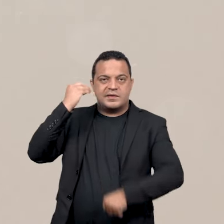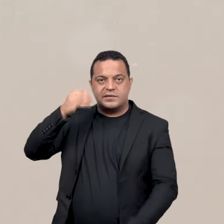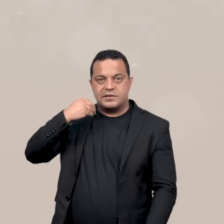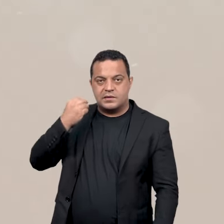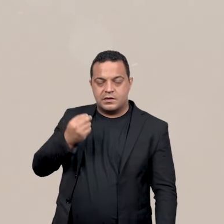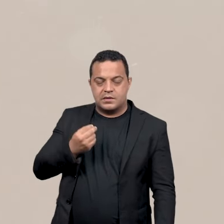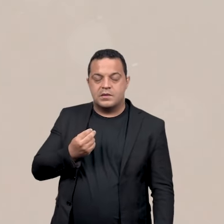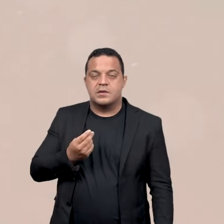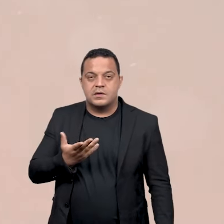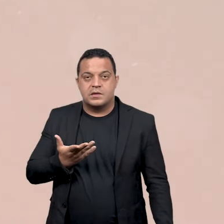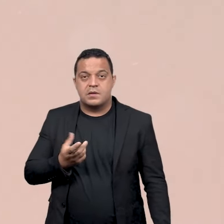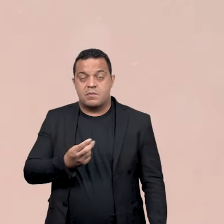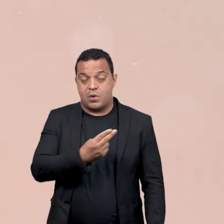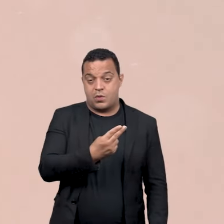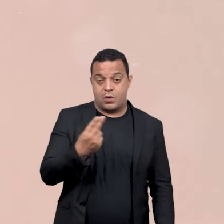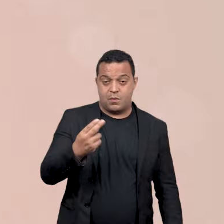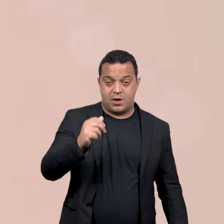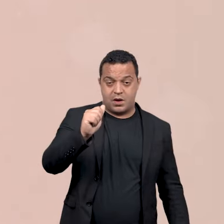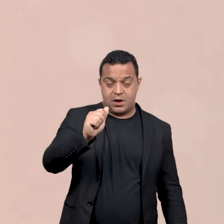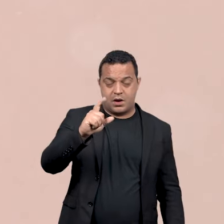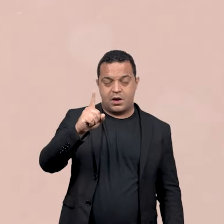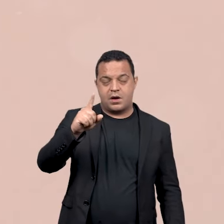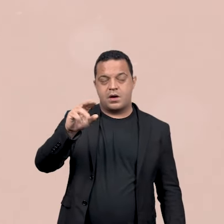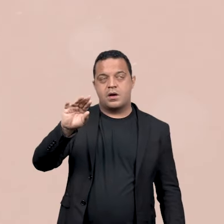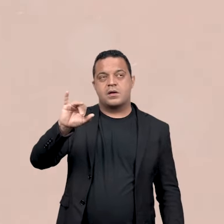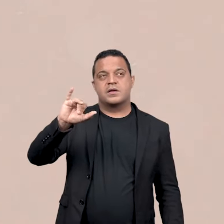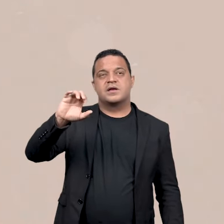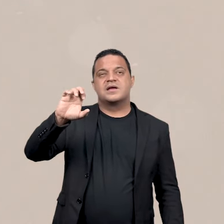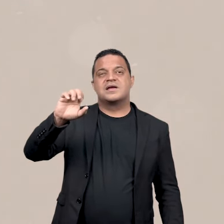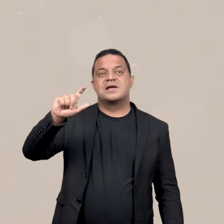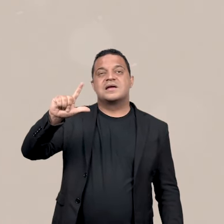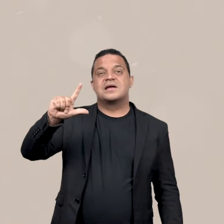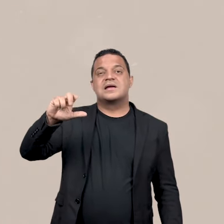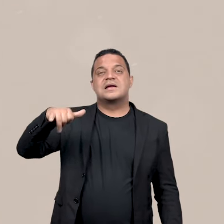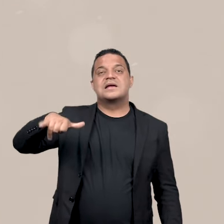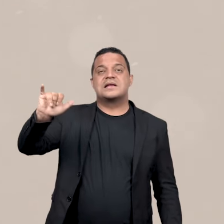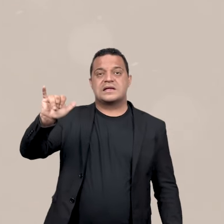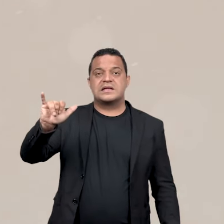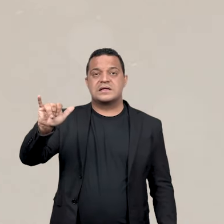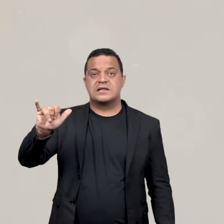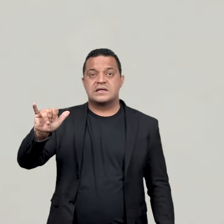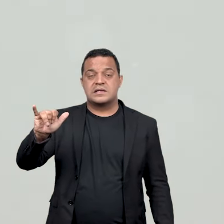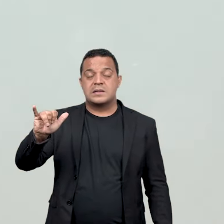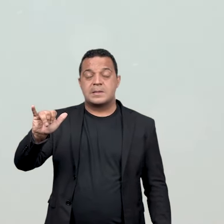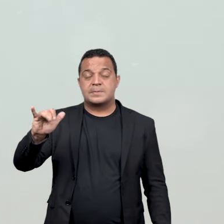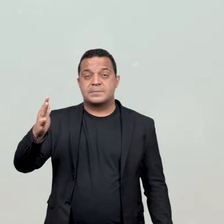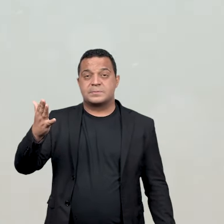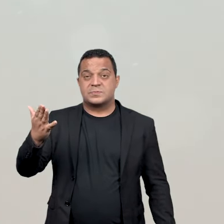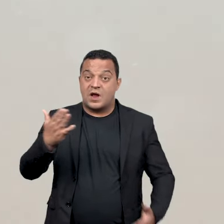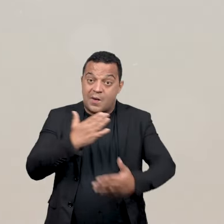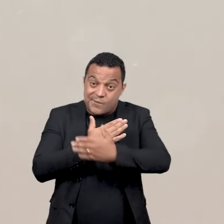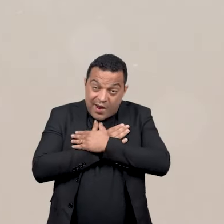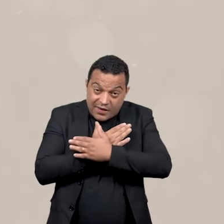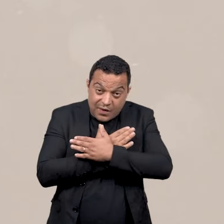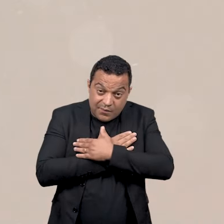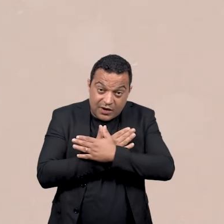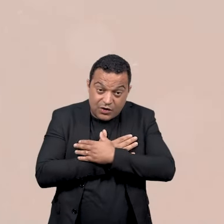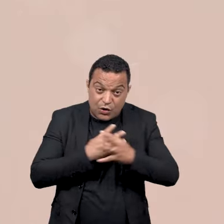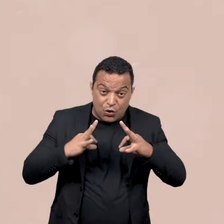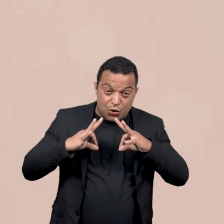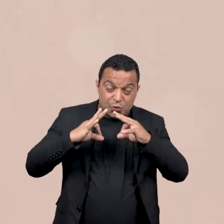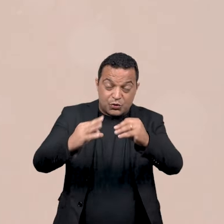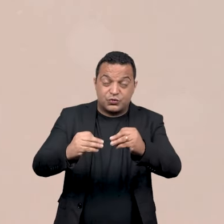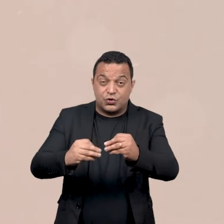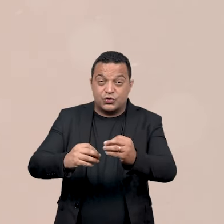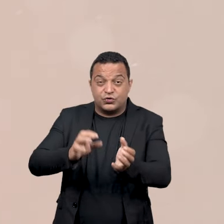Mais Sábio, meu nome é Adriele, sou de Apucarana, sou da Igreja da Vila Nova, do Ministério do Pastor Anderson, e